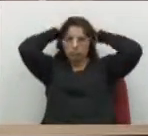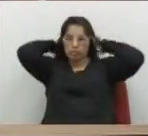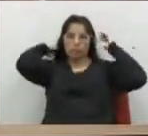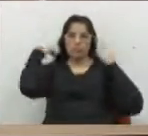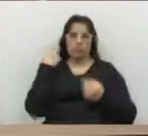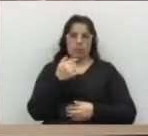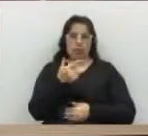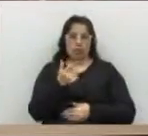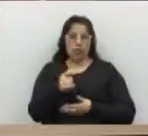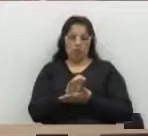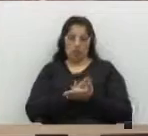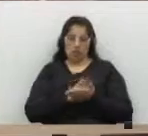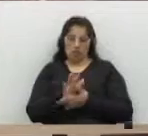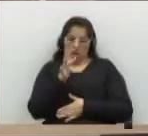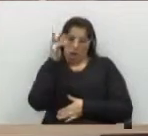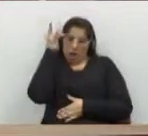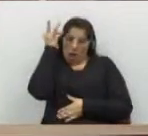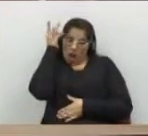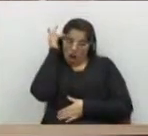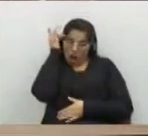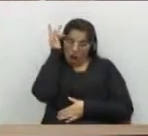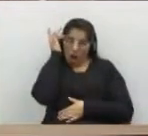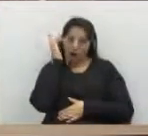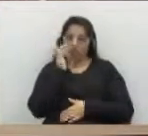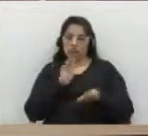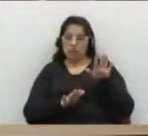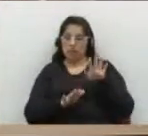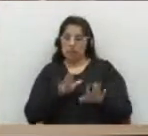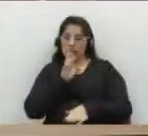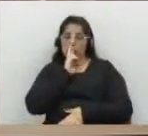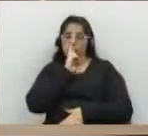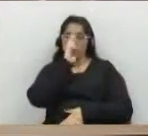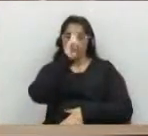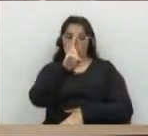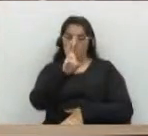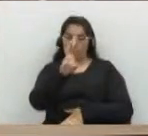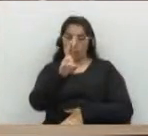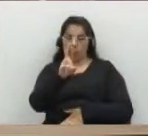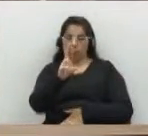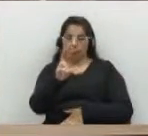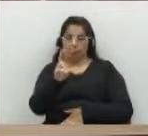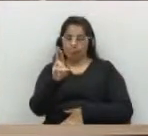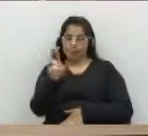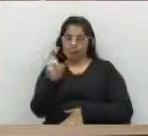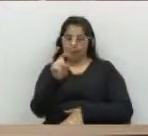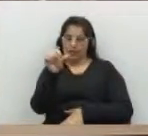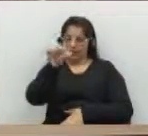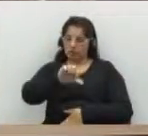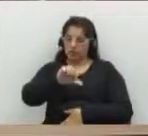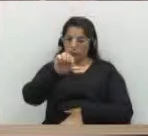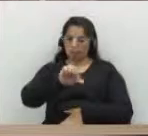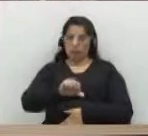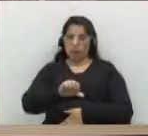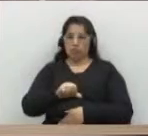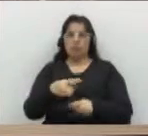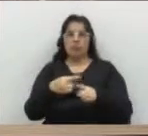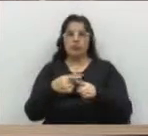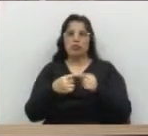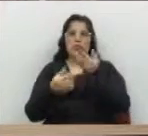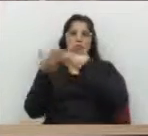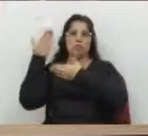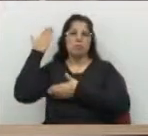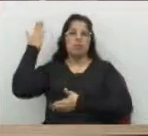vereador, que talvez a resposta seja negativa, porque já tivemos problemas lá no